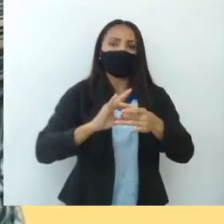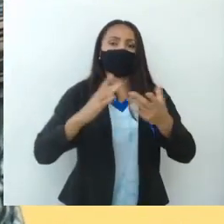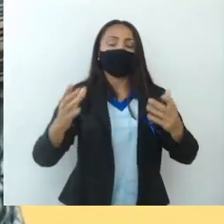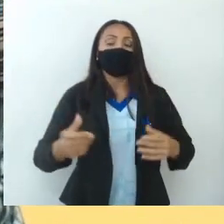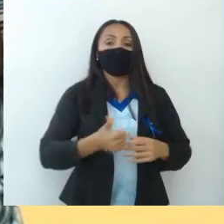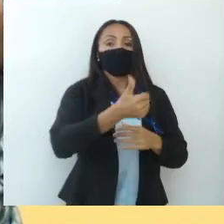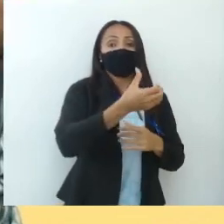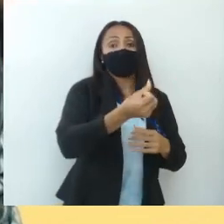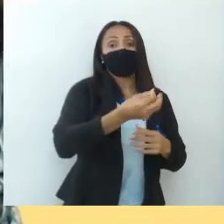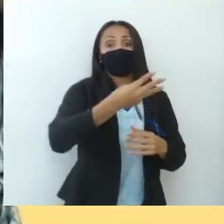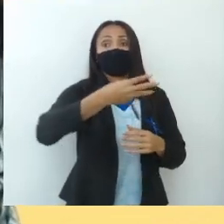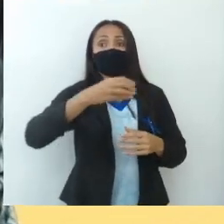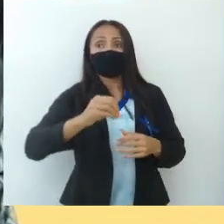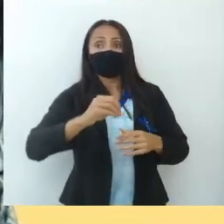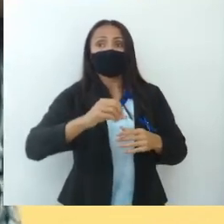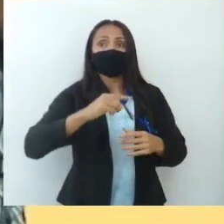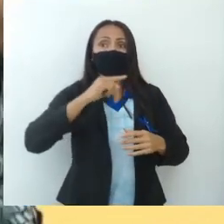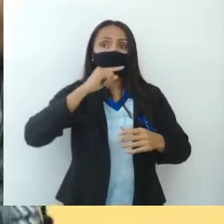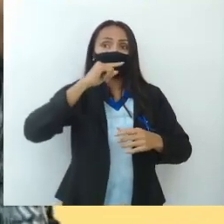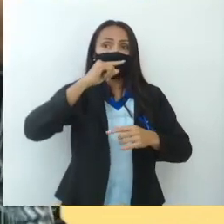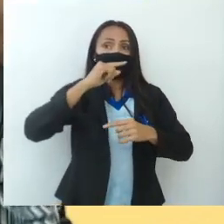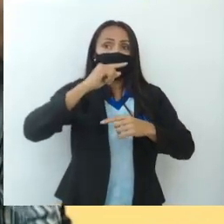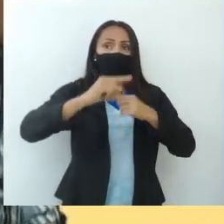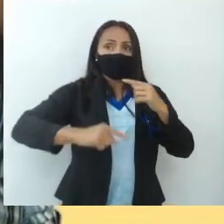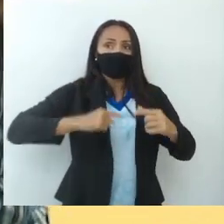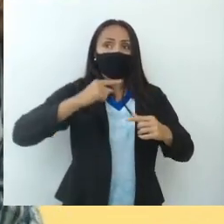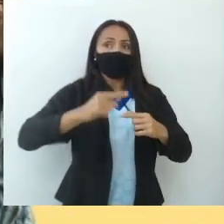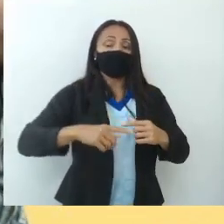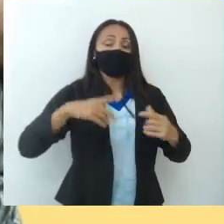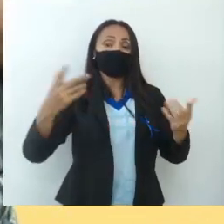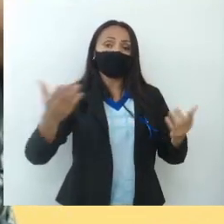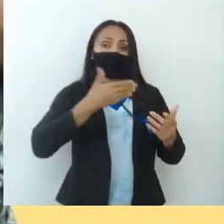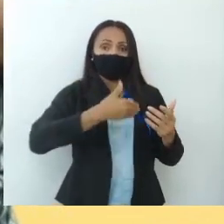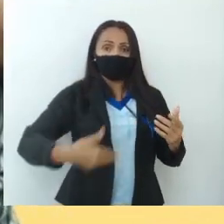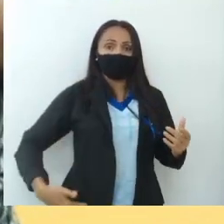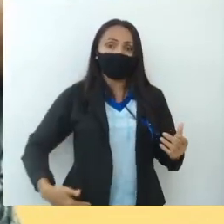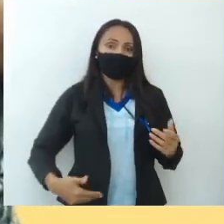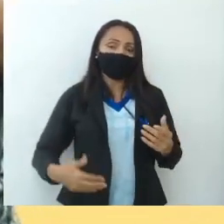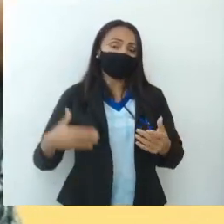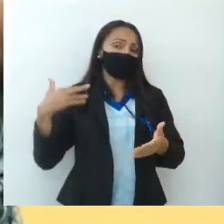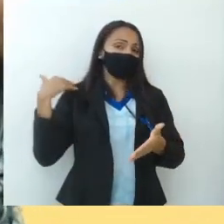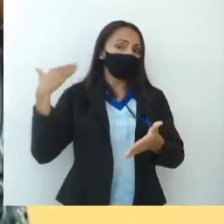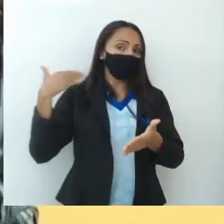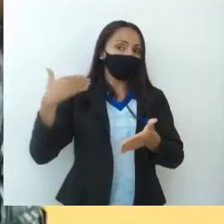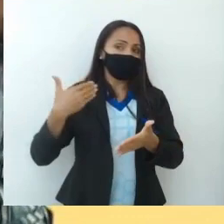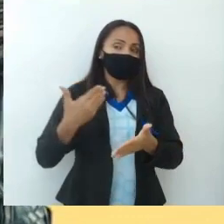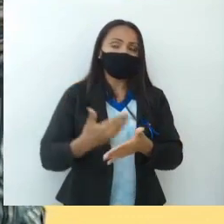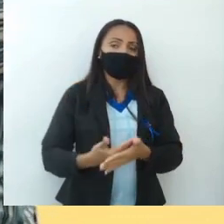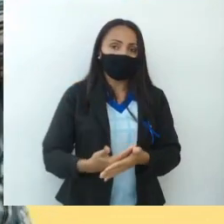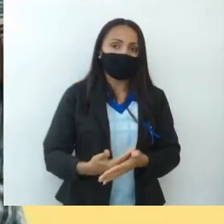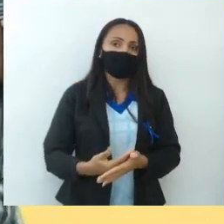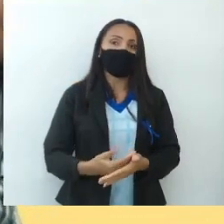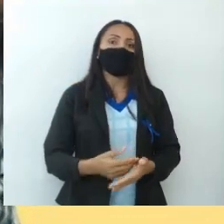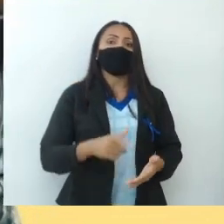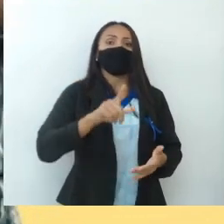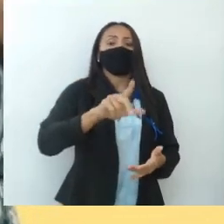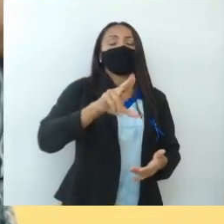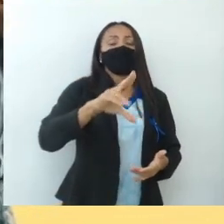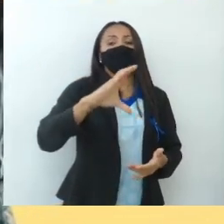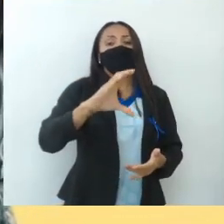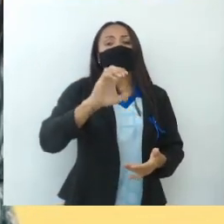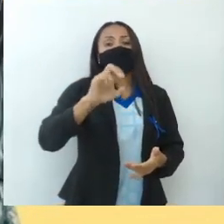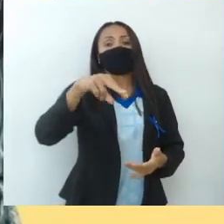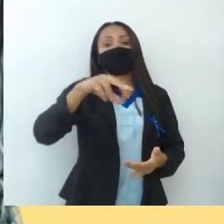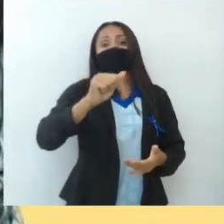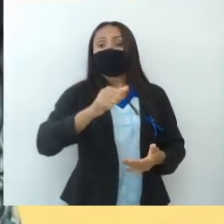1630. Né? Depois ela foi, já no governo mais moderno do Lucena, né? Do Augusto Lucena,